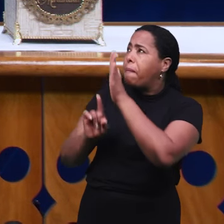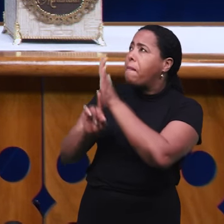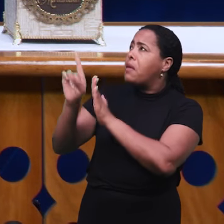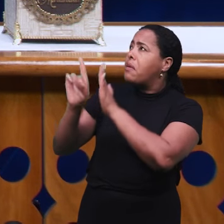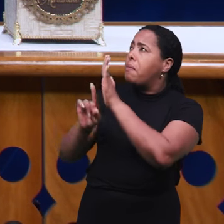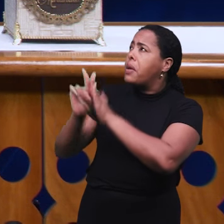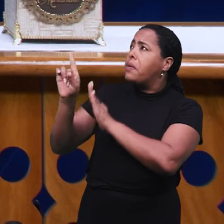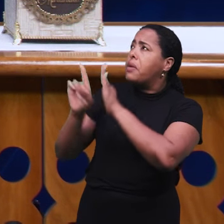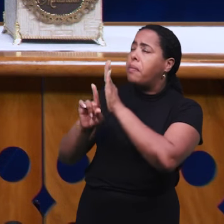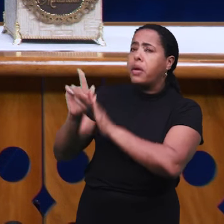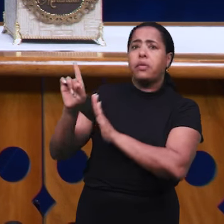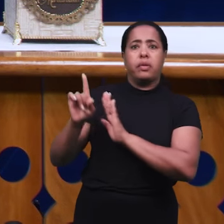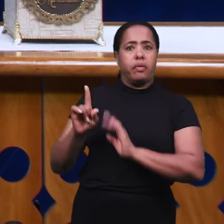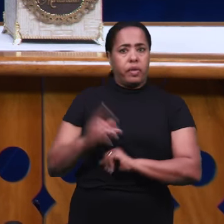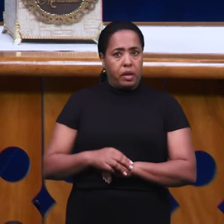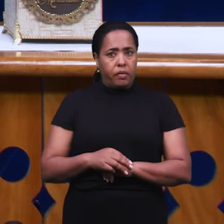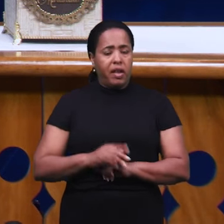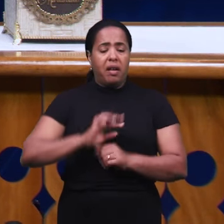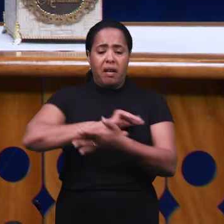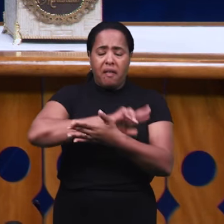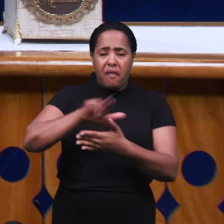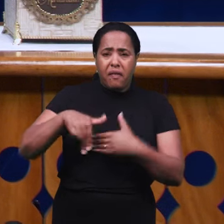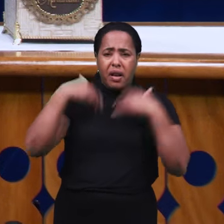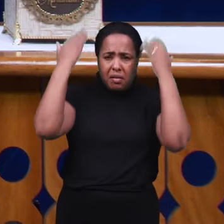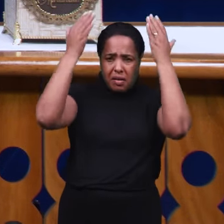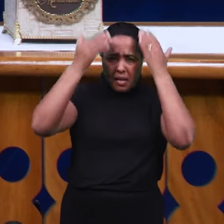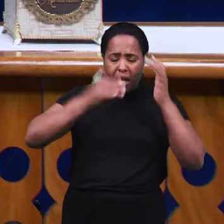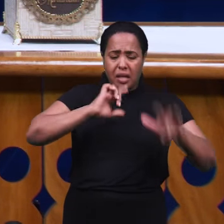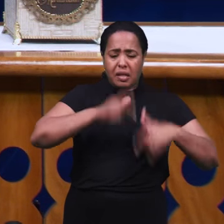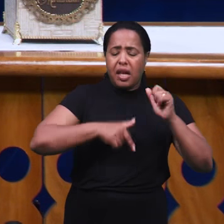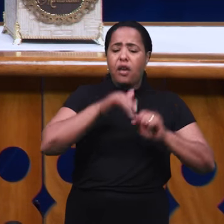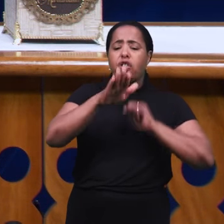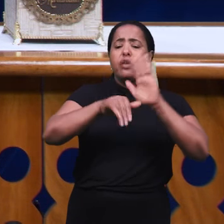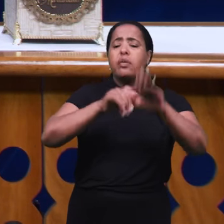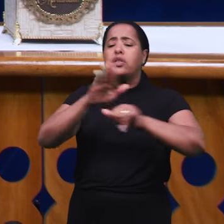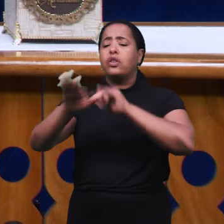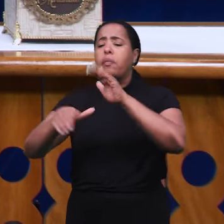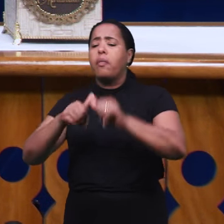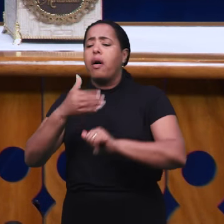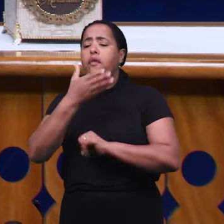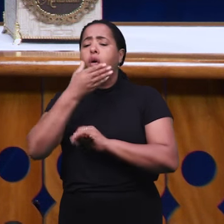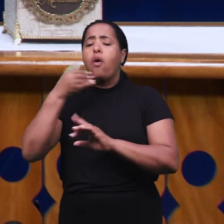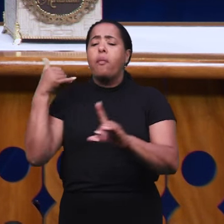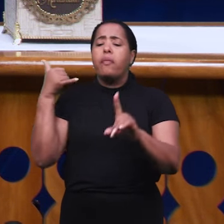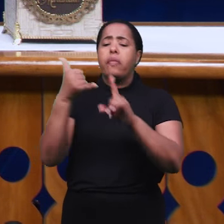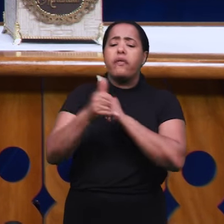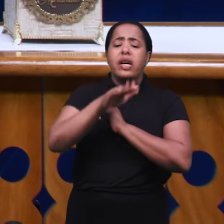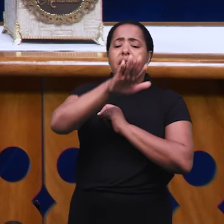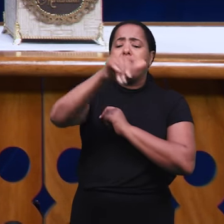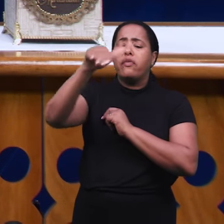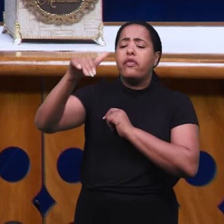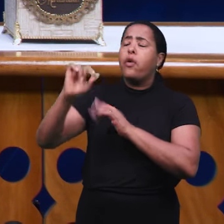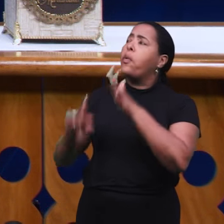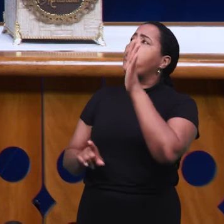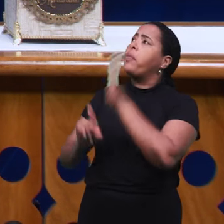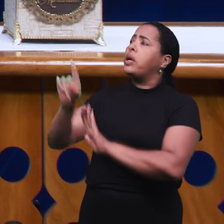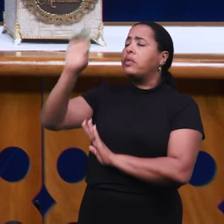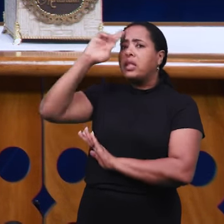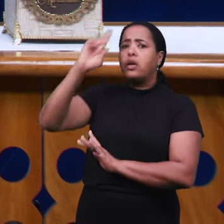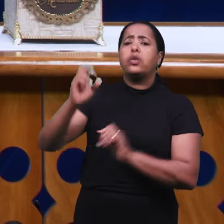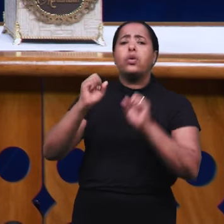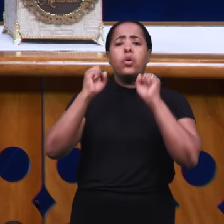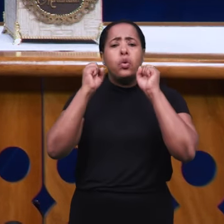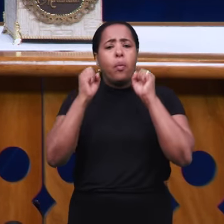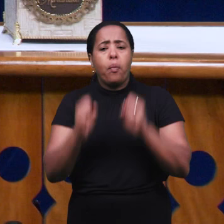de Israel, quando iam tomar decisões, chamavam os profetas para consultar o Senhor se deveriam ou não